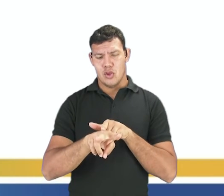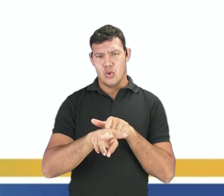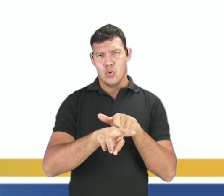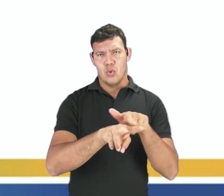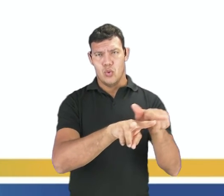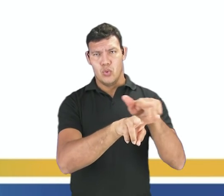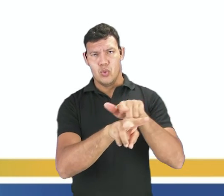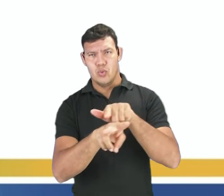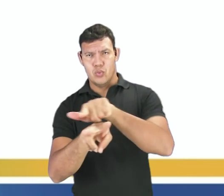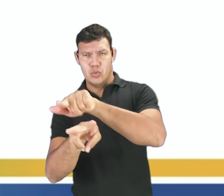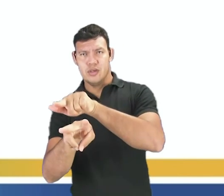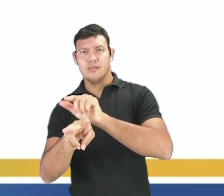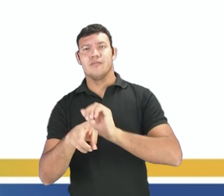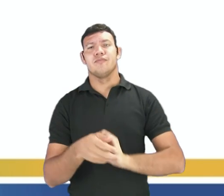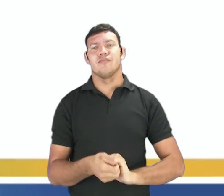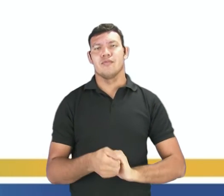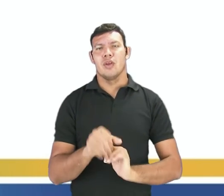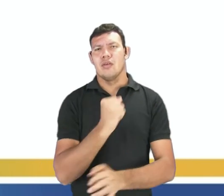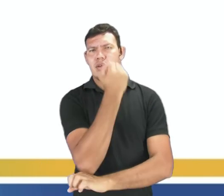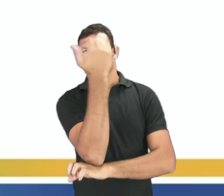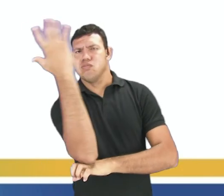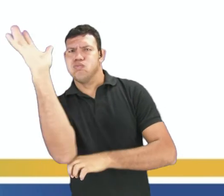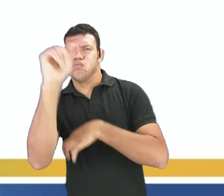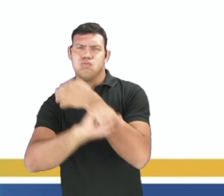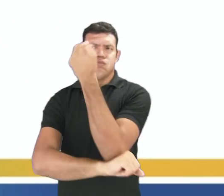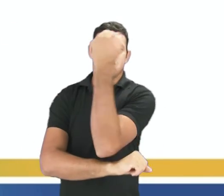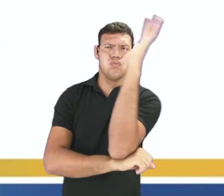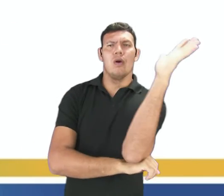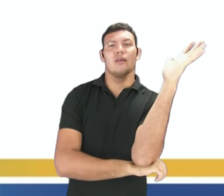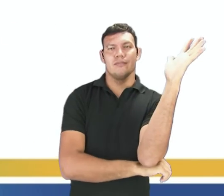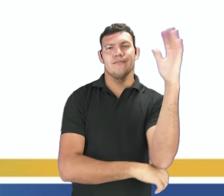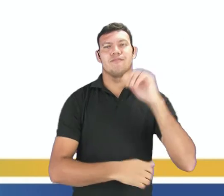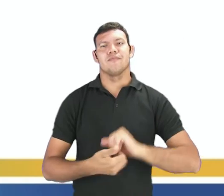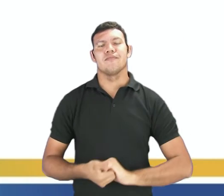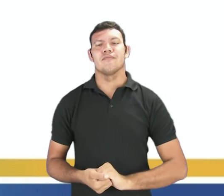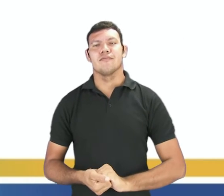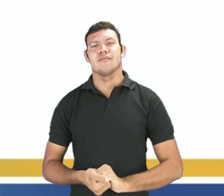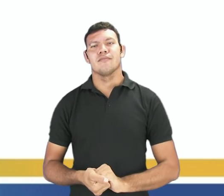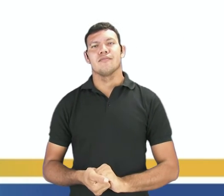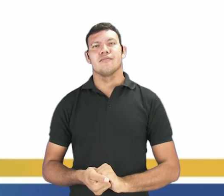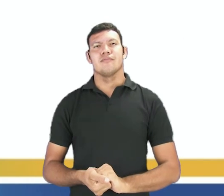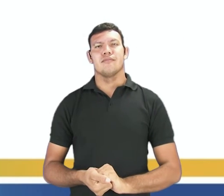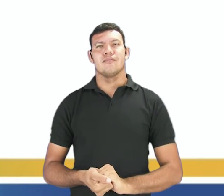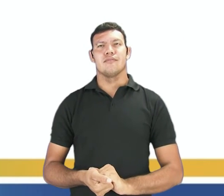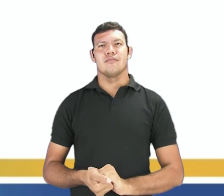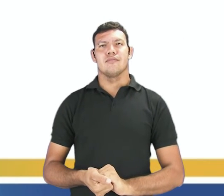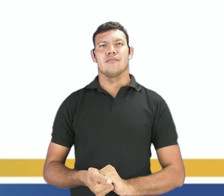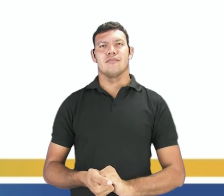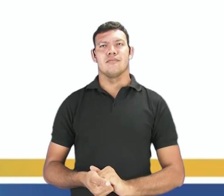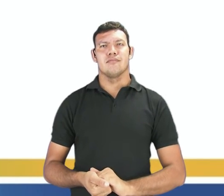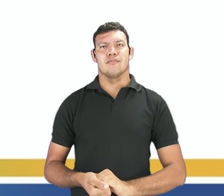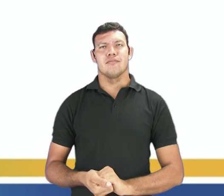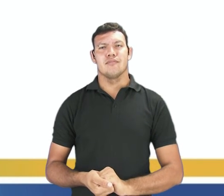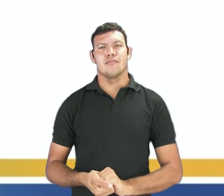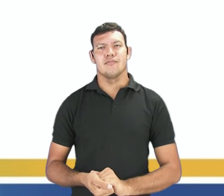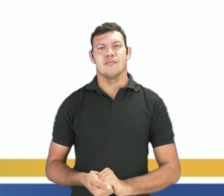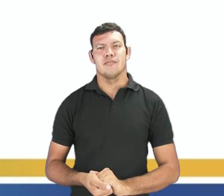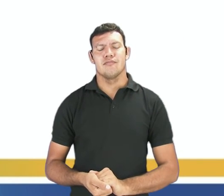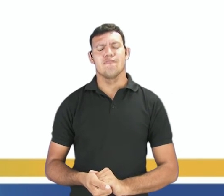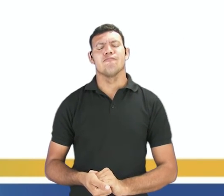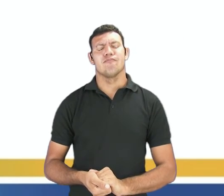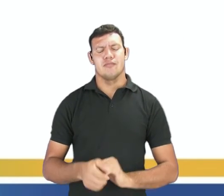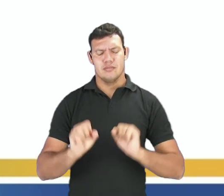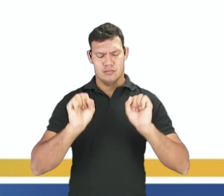divergiram em uma floresta. E lá no final ele usando present perfect diz, and that has made all the difference. Isso fez toda